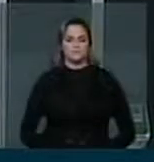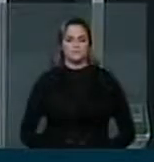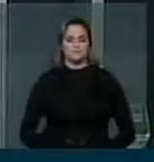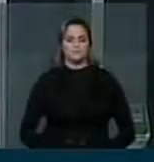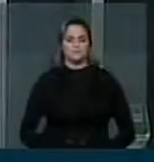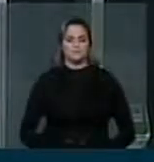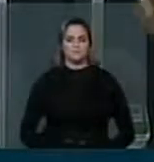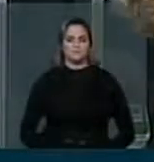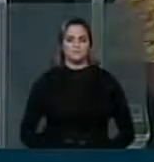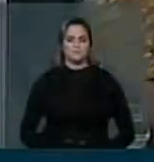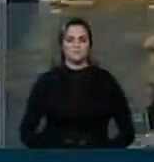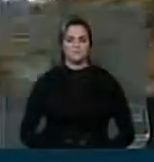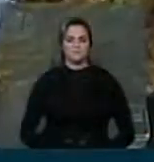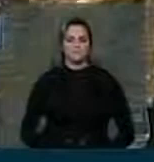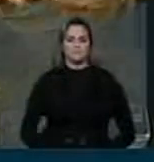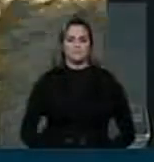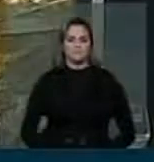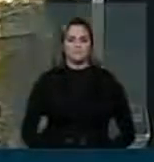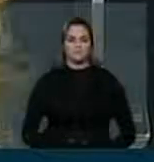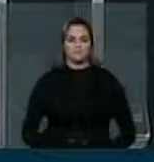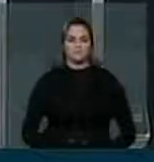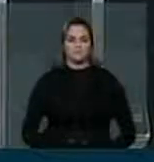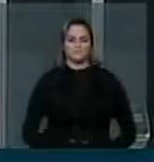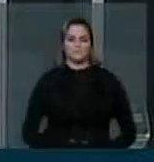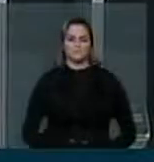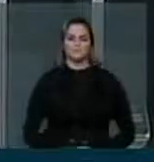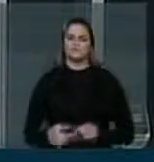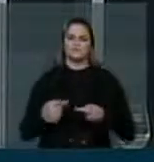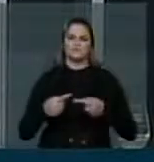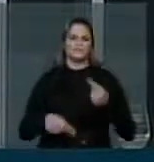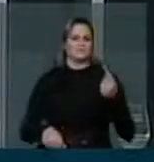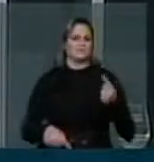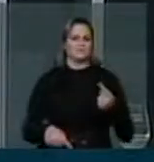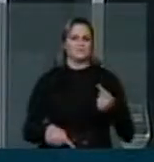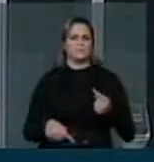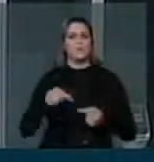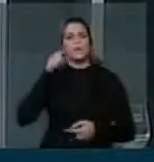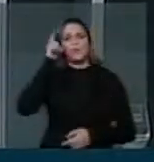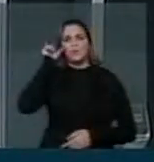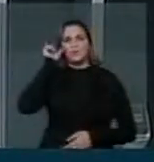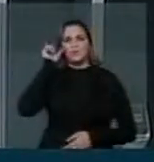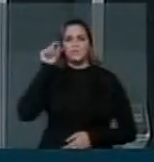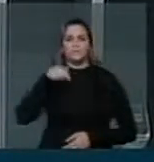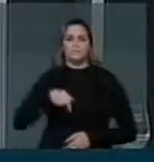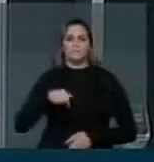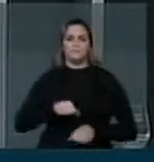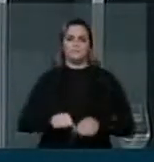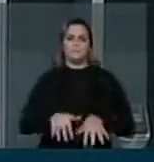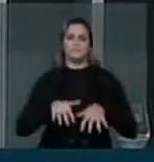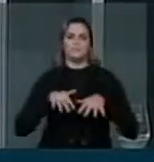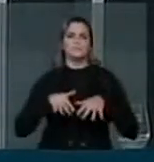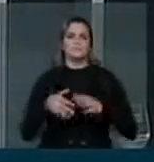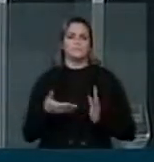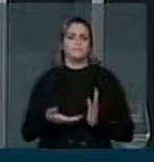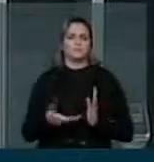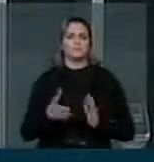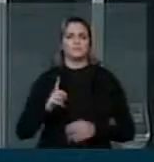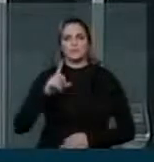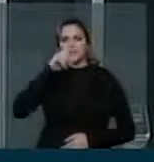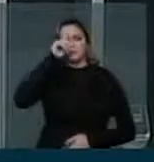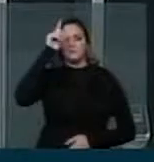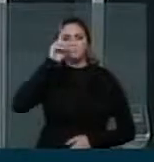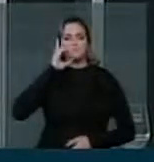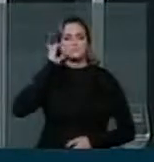Então, senhor. é no mínimo uma das nossas muitas incoerências. Ontem, este plenário, por iniciativa dos